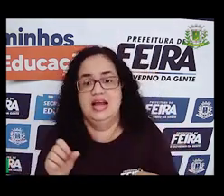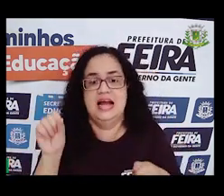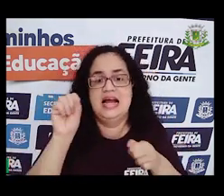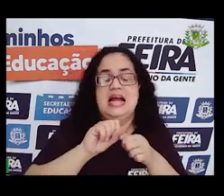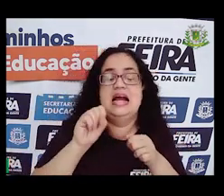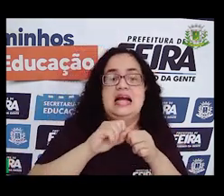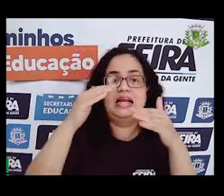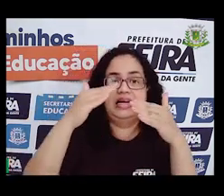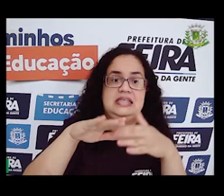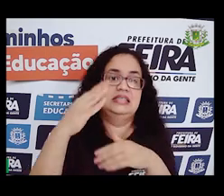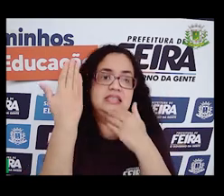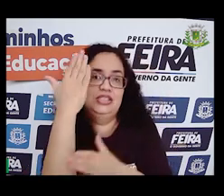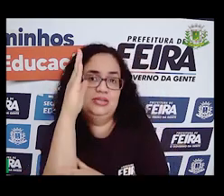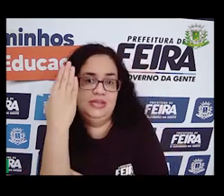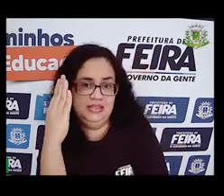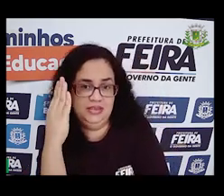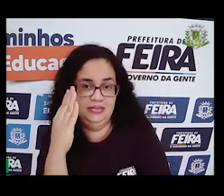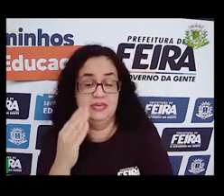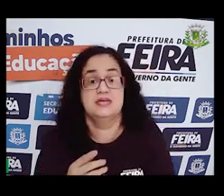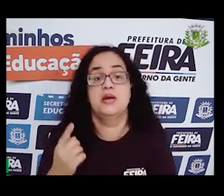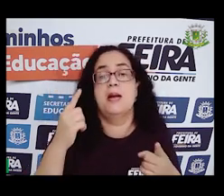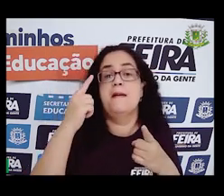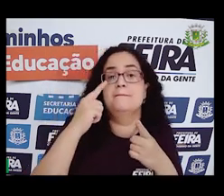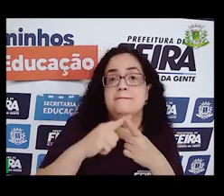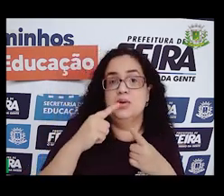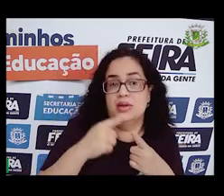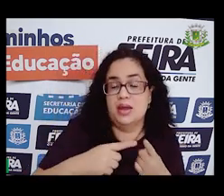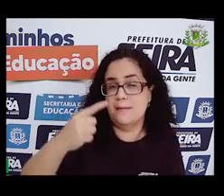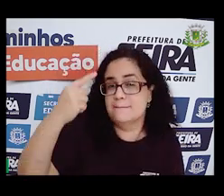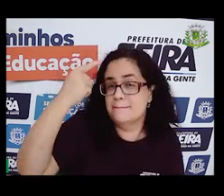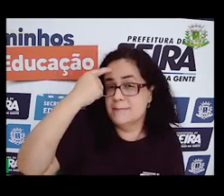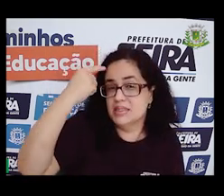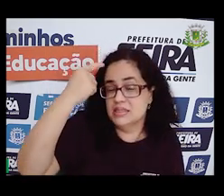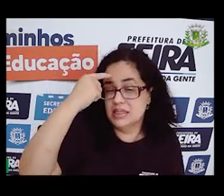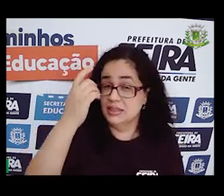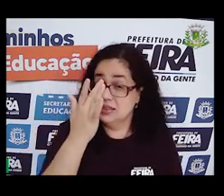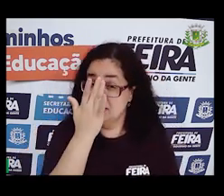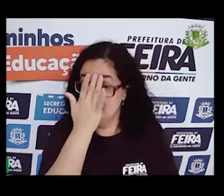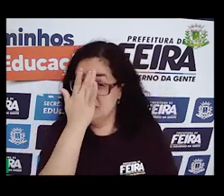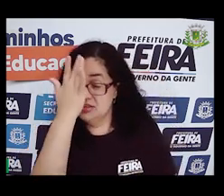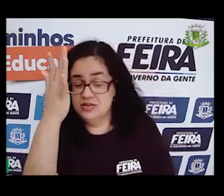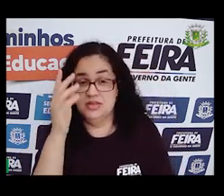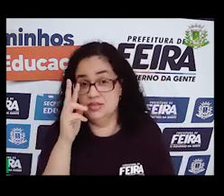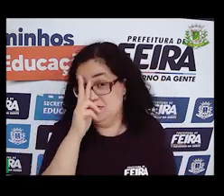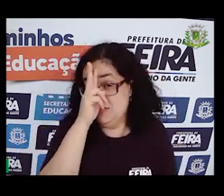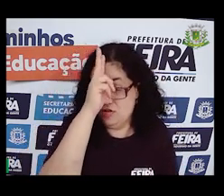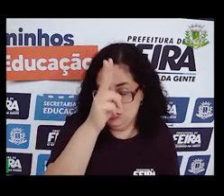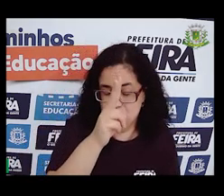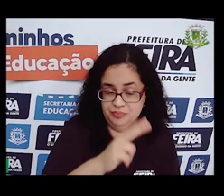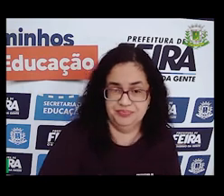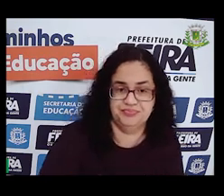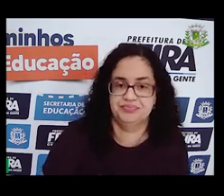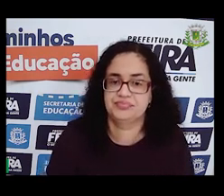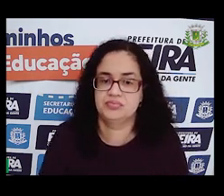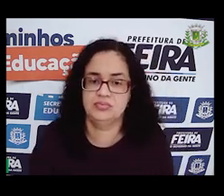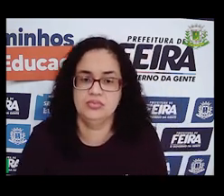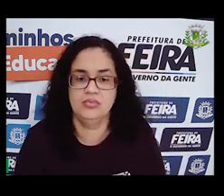construiu uma casa de madeira, porque pensava que era mais prática e resistente.